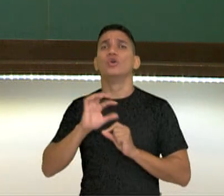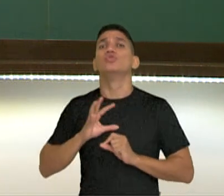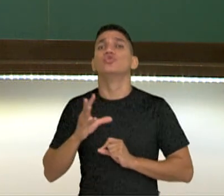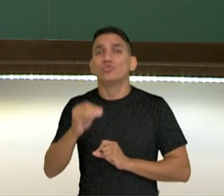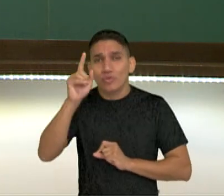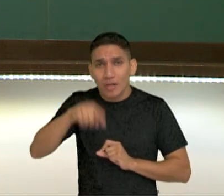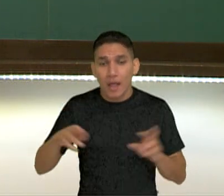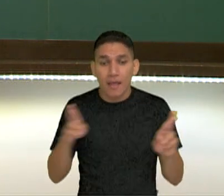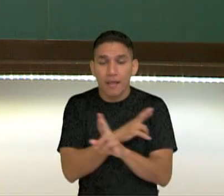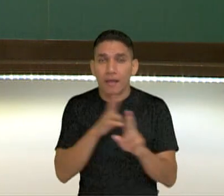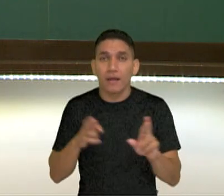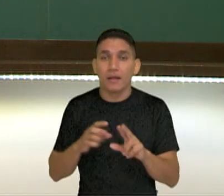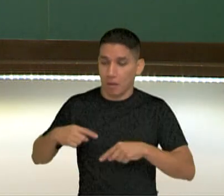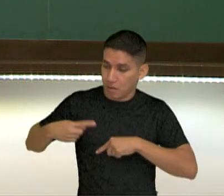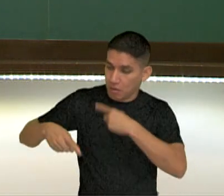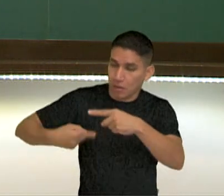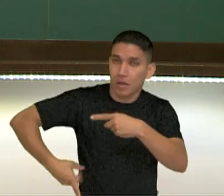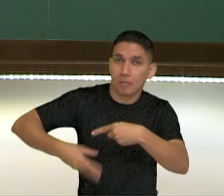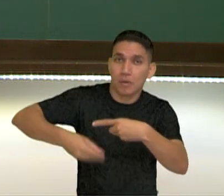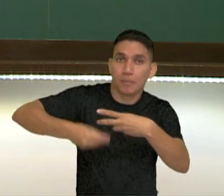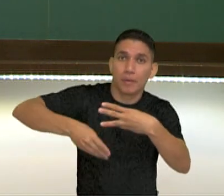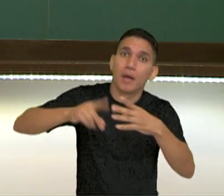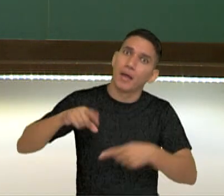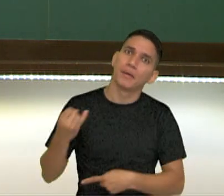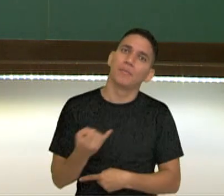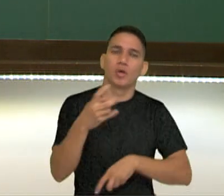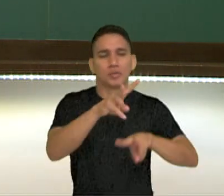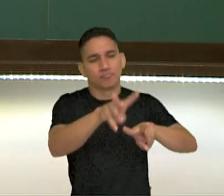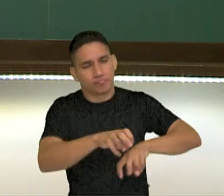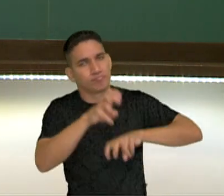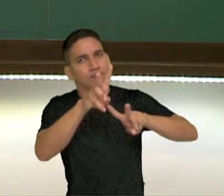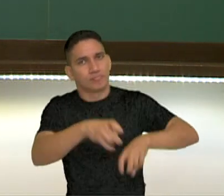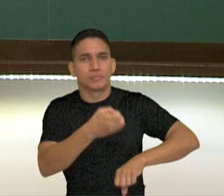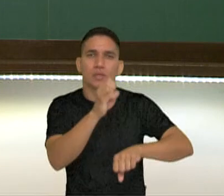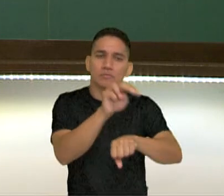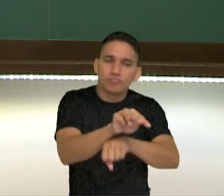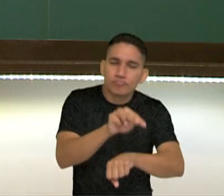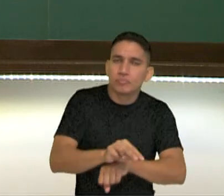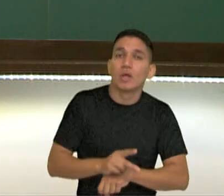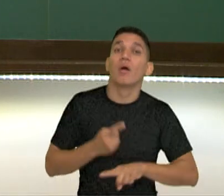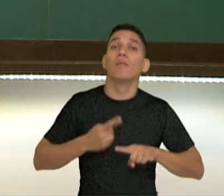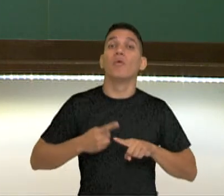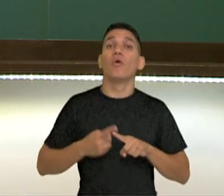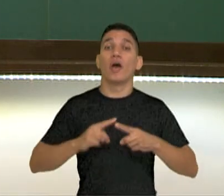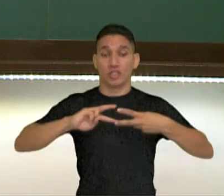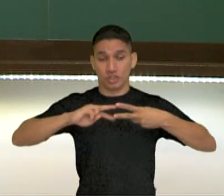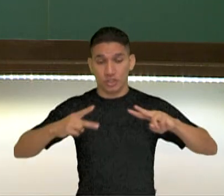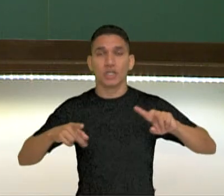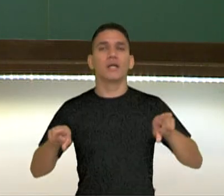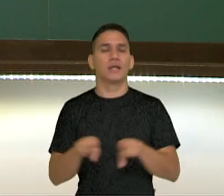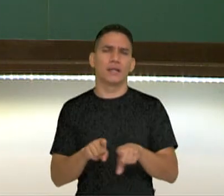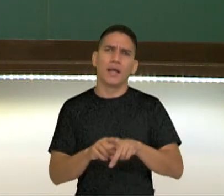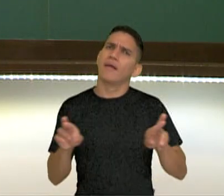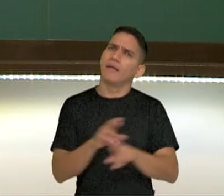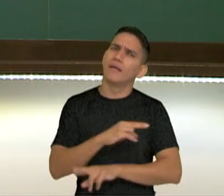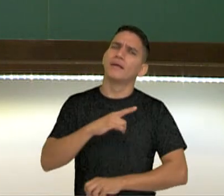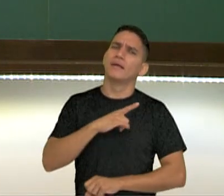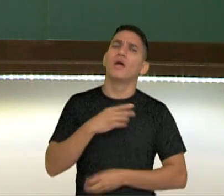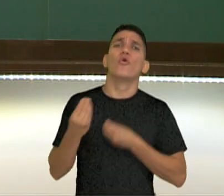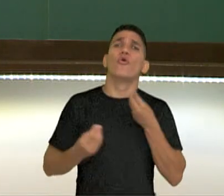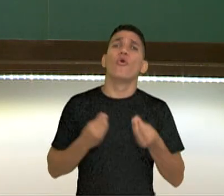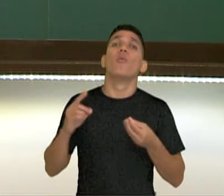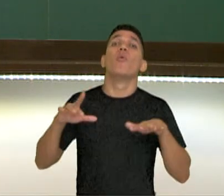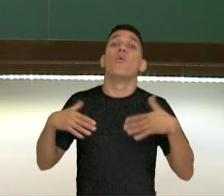quantitativa. E isso é muito importante para a agricultura, né? Porque para a agricultura, genética está muito relacionada. Para escolher qual vai